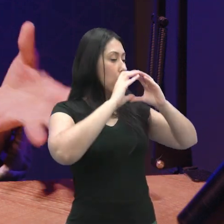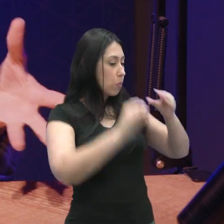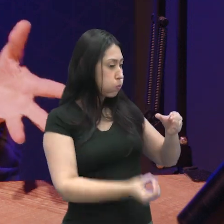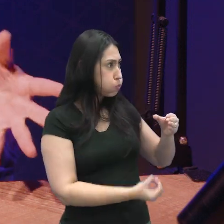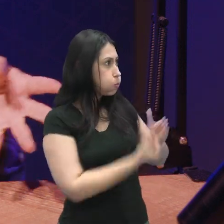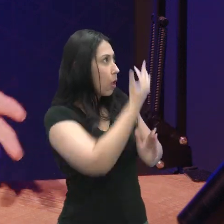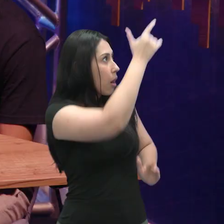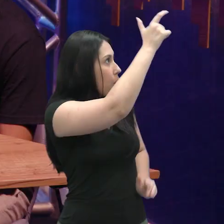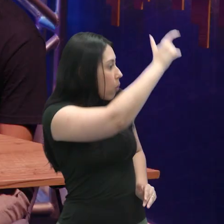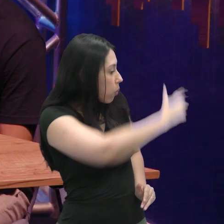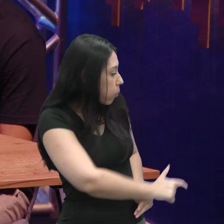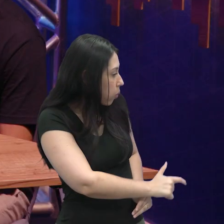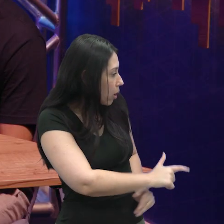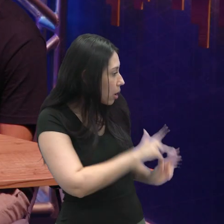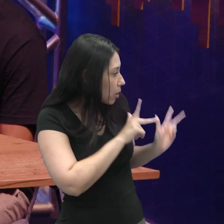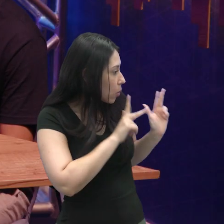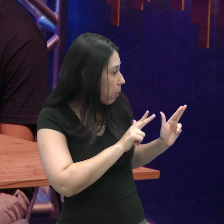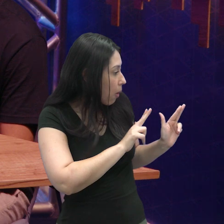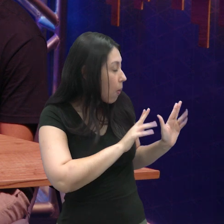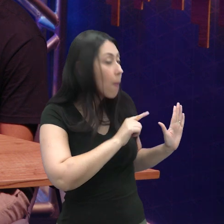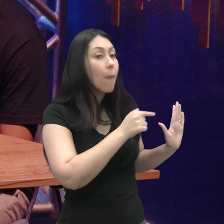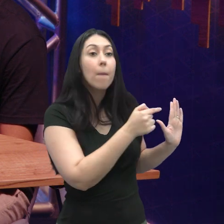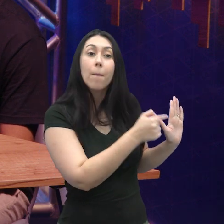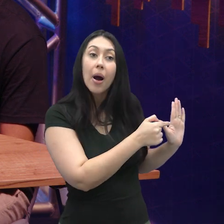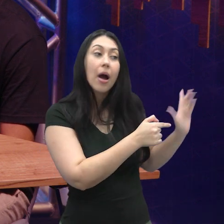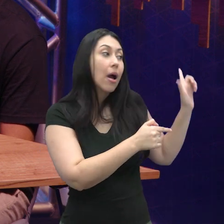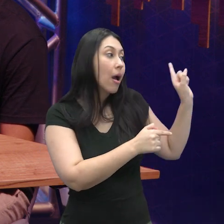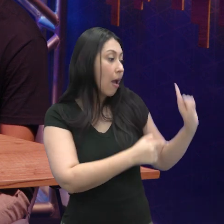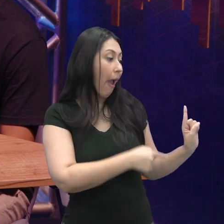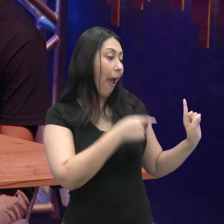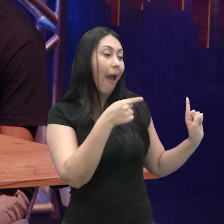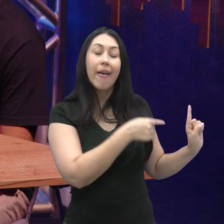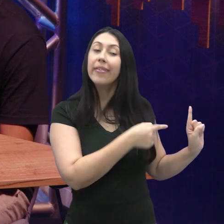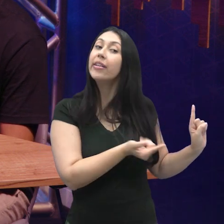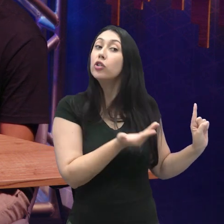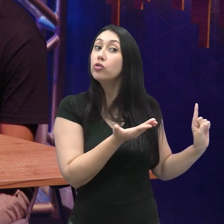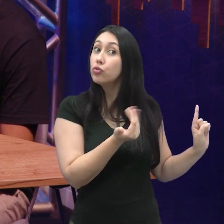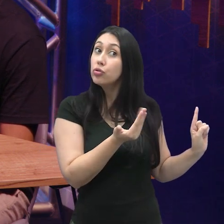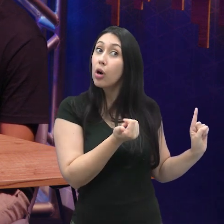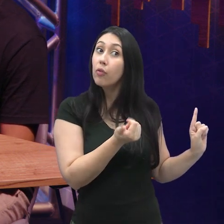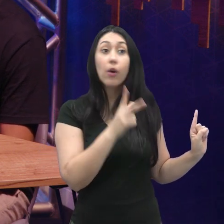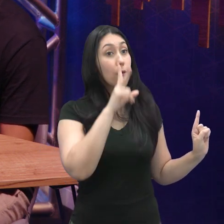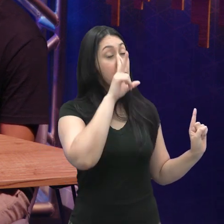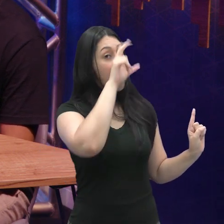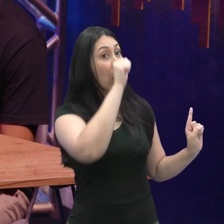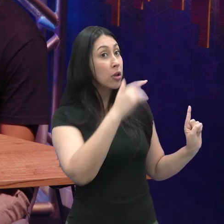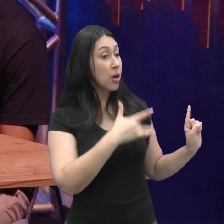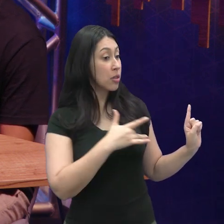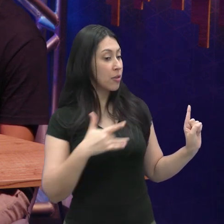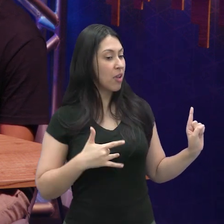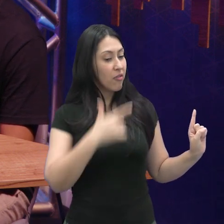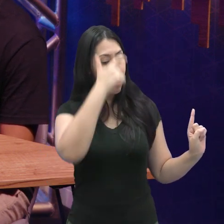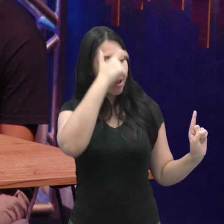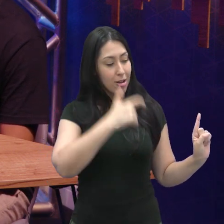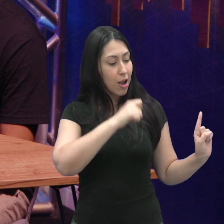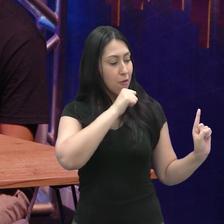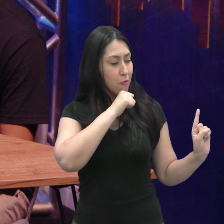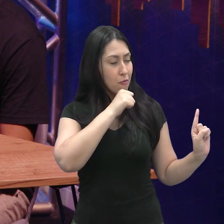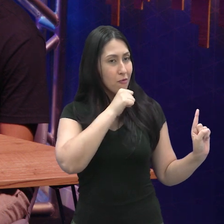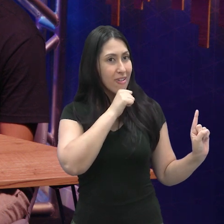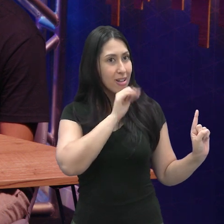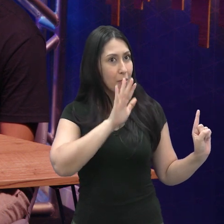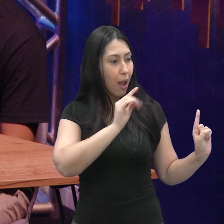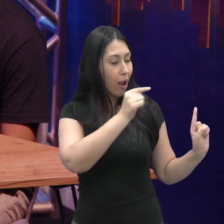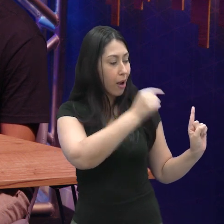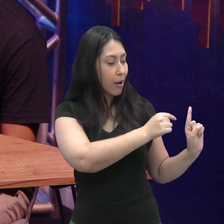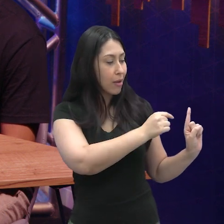de você, que é mais jovem, mais forte, mais saudável. Você continua lá, entendeu? Só